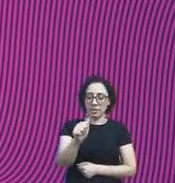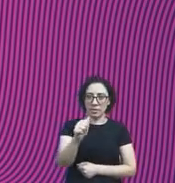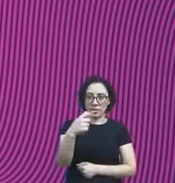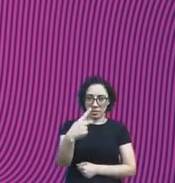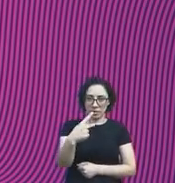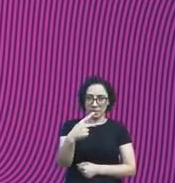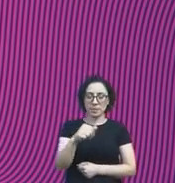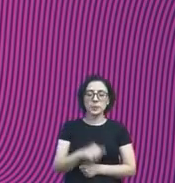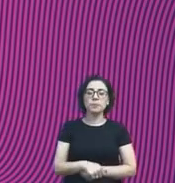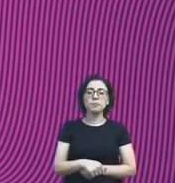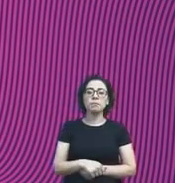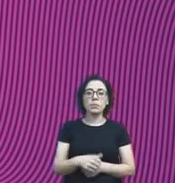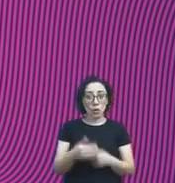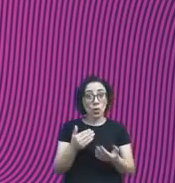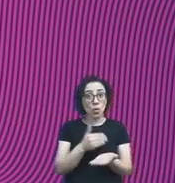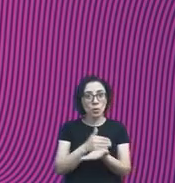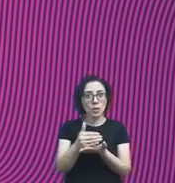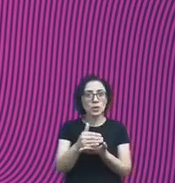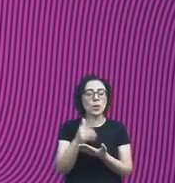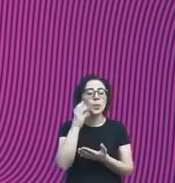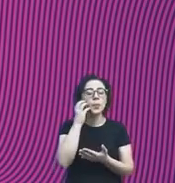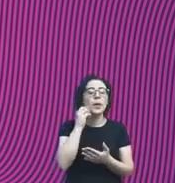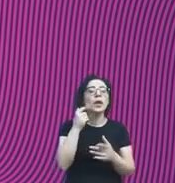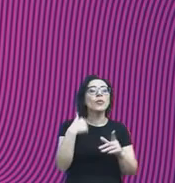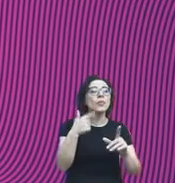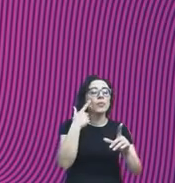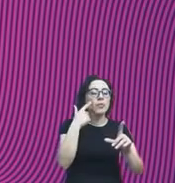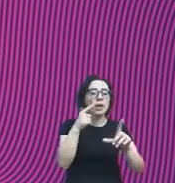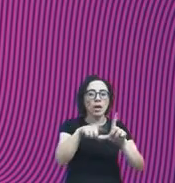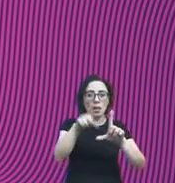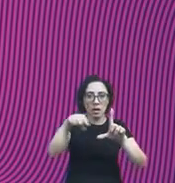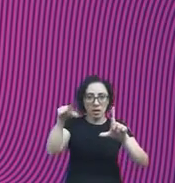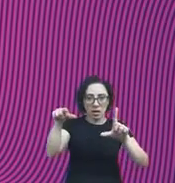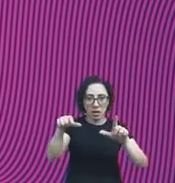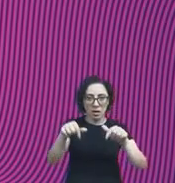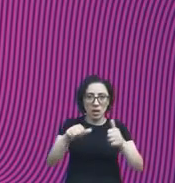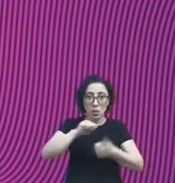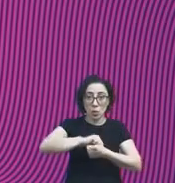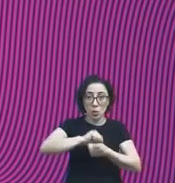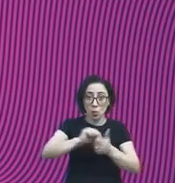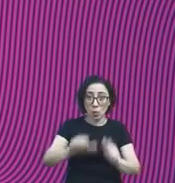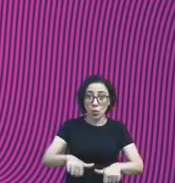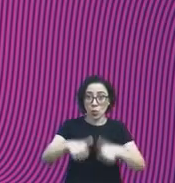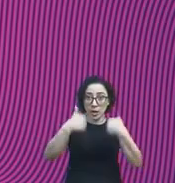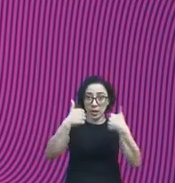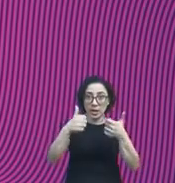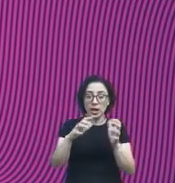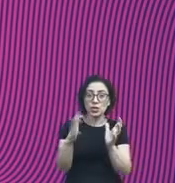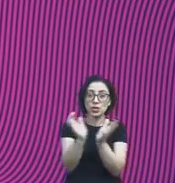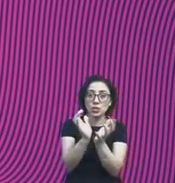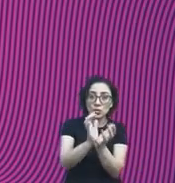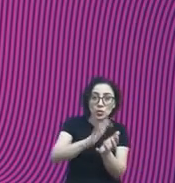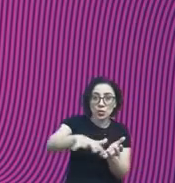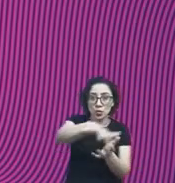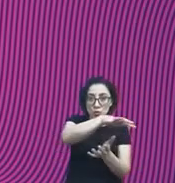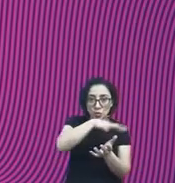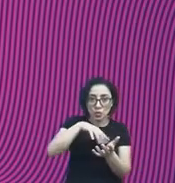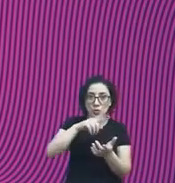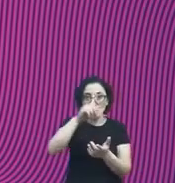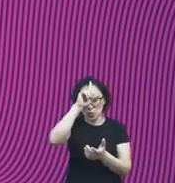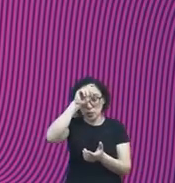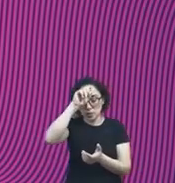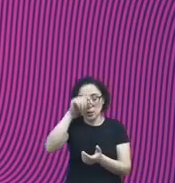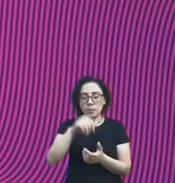os indicadores de qualidade do conjunto dos seus hospitais. Nós, há 17 anos, desde